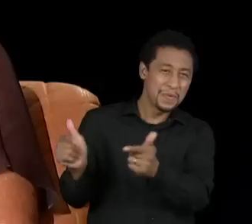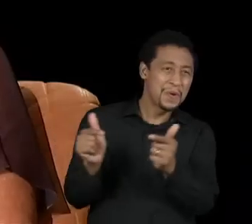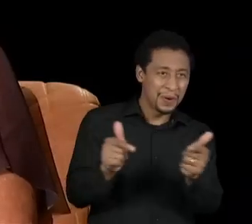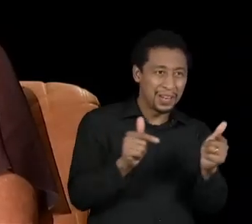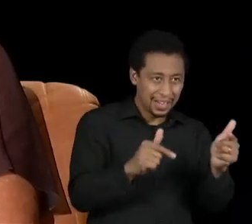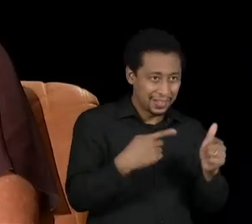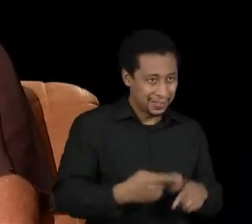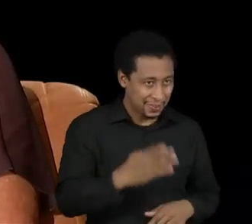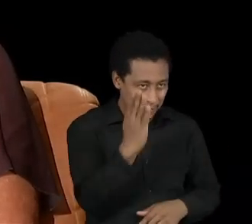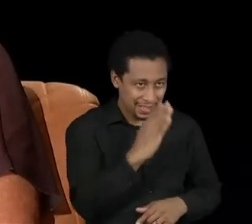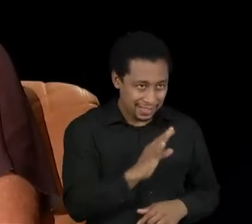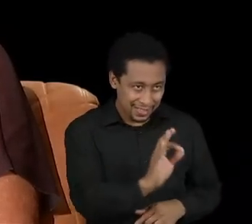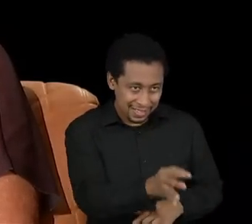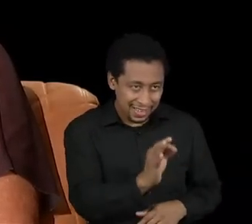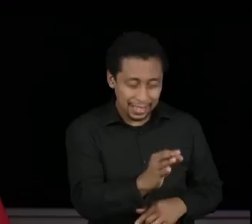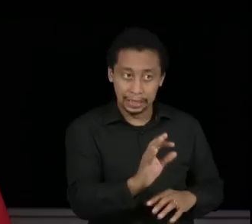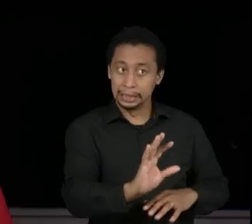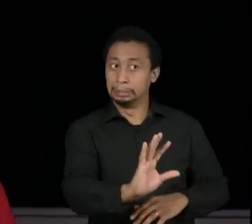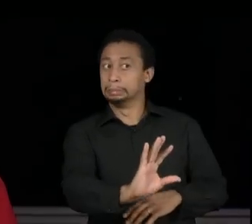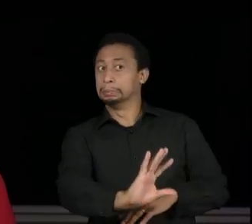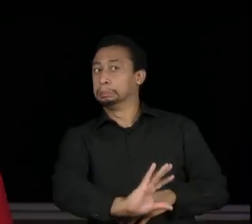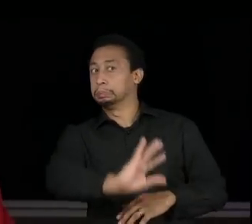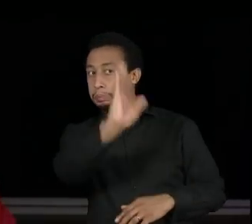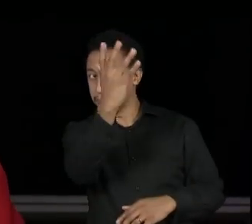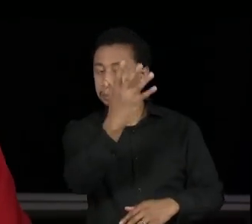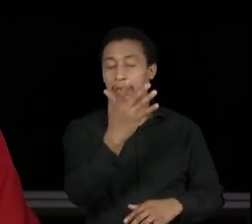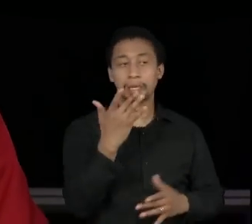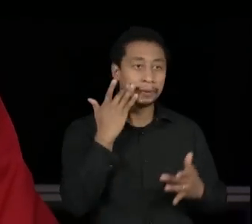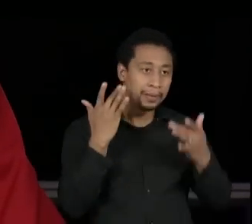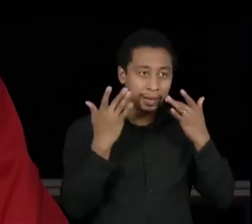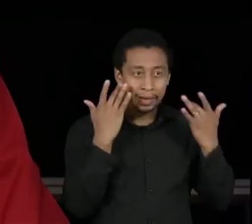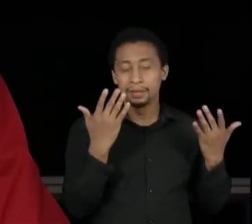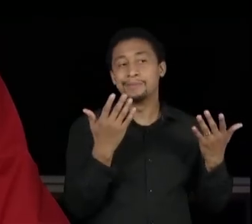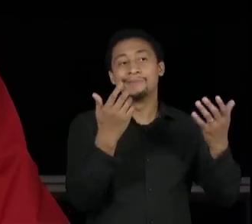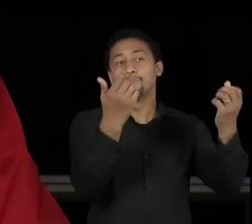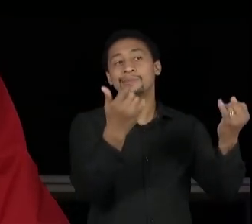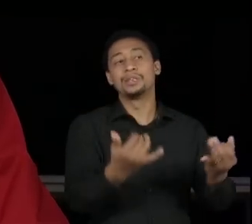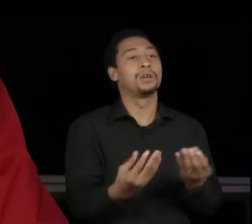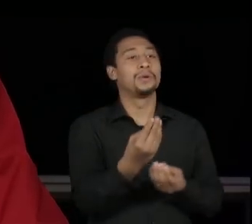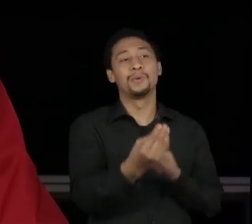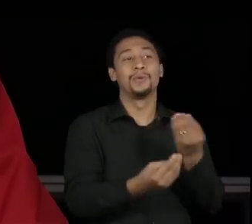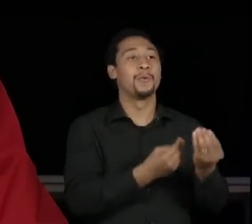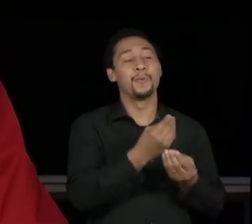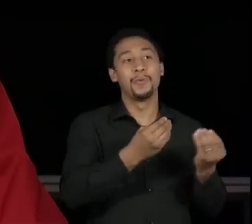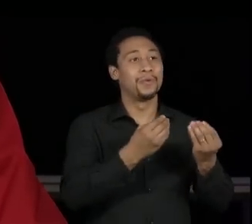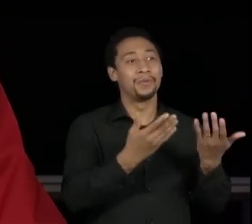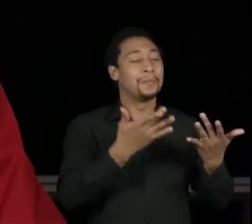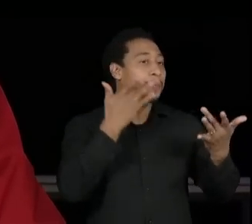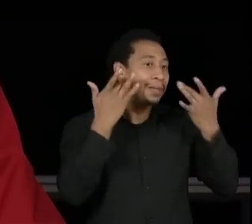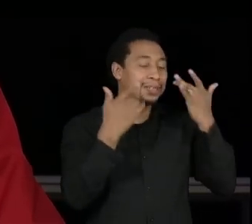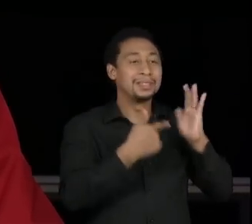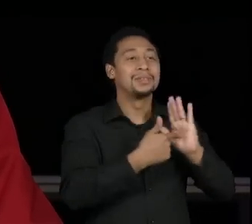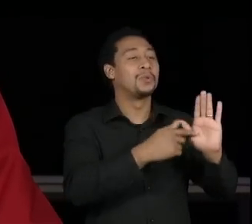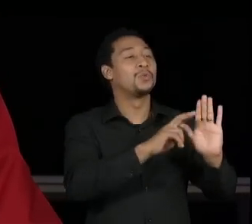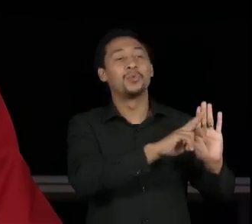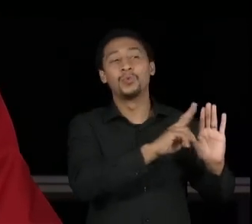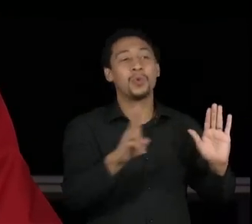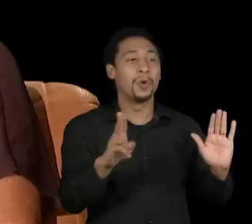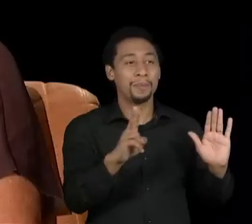É. Um acontecimento teatral, né? Como é que é a história da apresentação que vocês fizeram para a